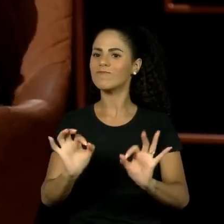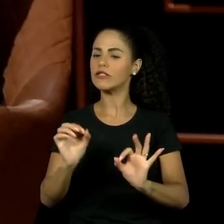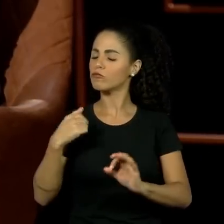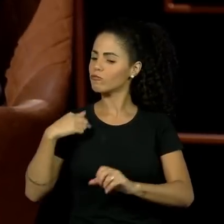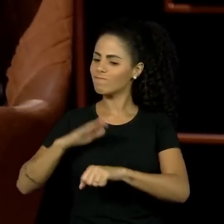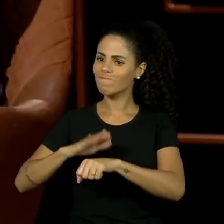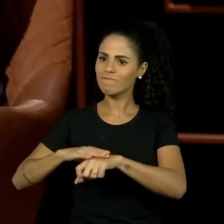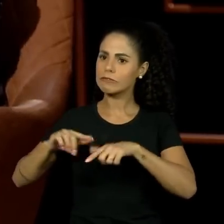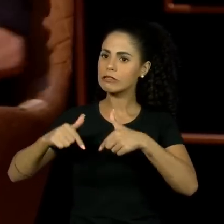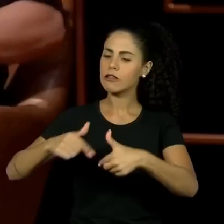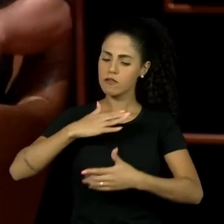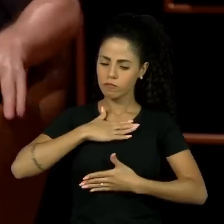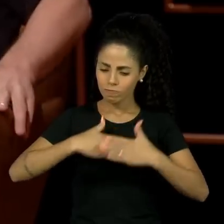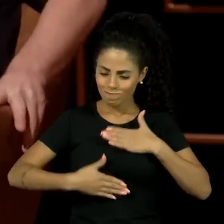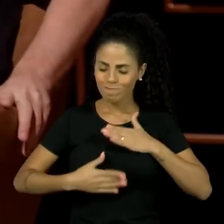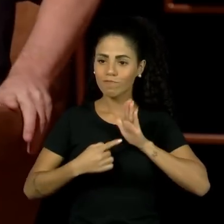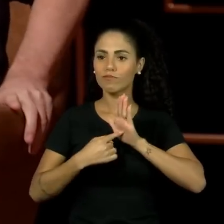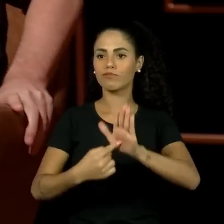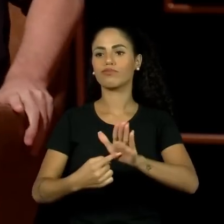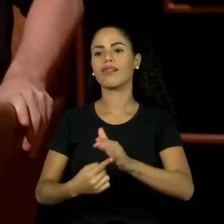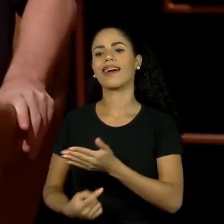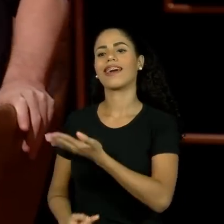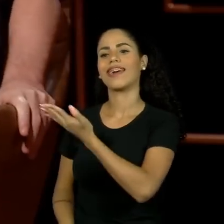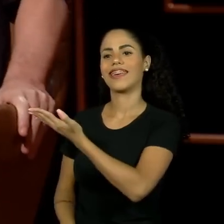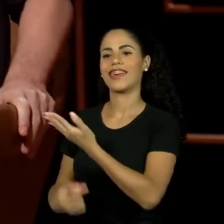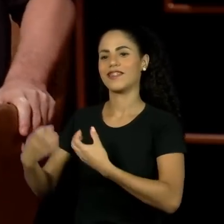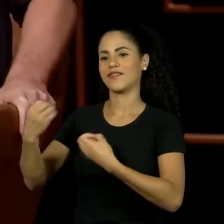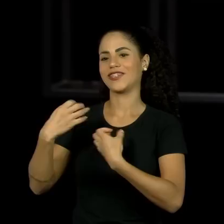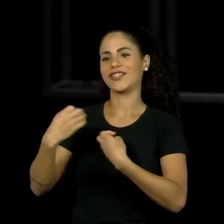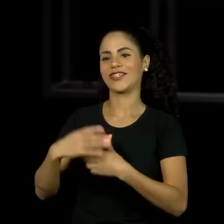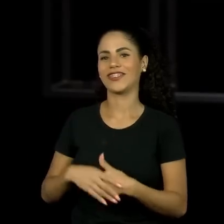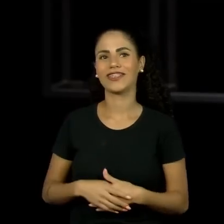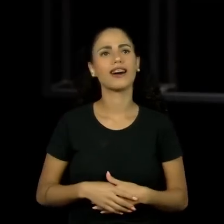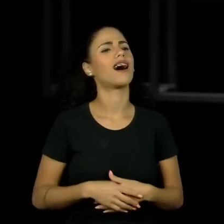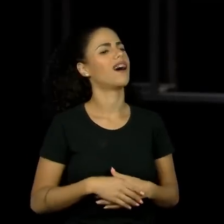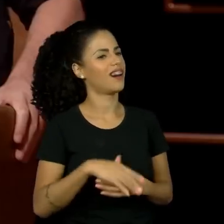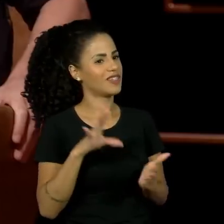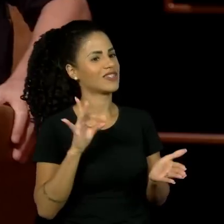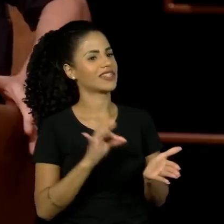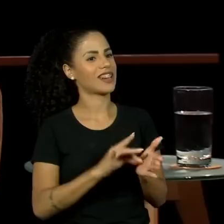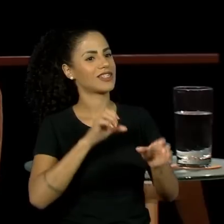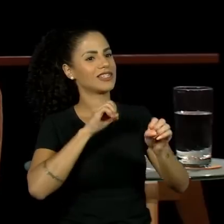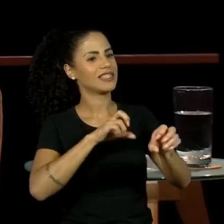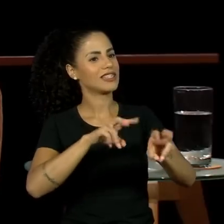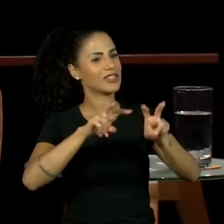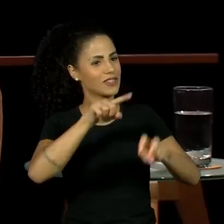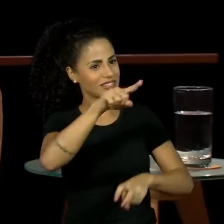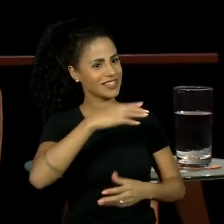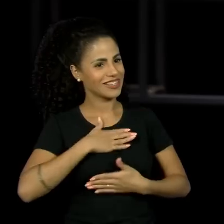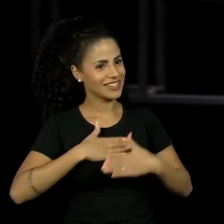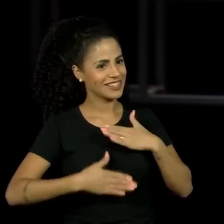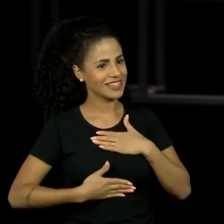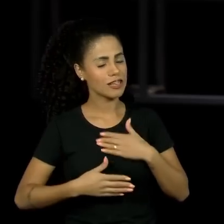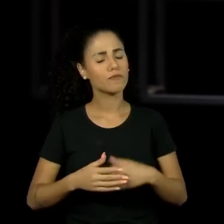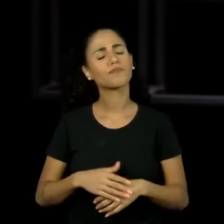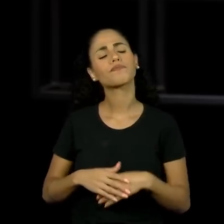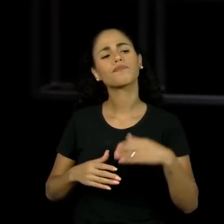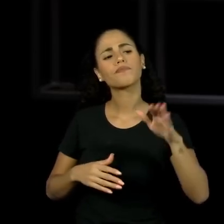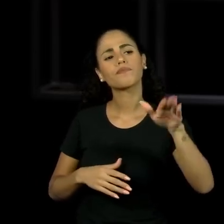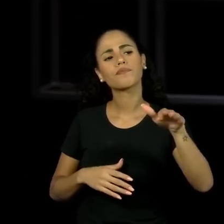fiz. E devo isso muito ao Ivaldo. Ele é um grande mestre nessa área. É um grande mestre até hoje. Em que momento